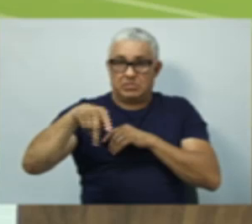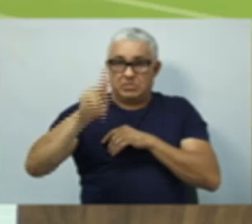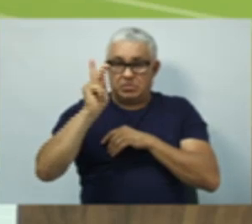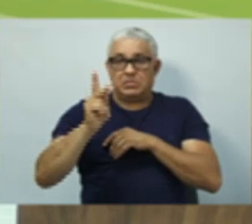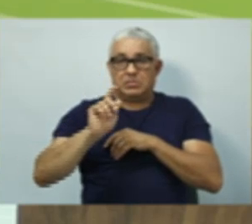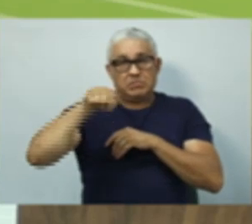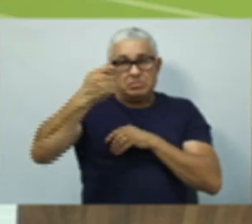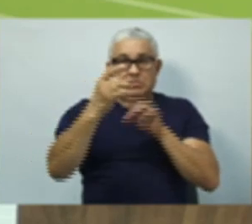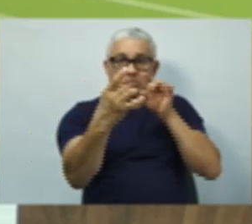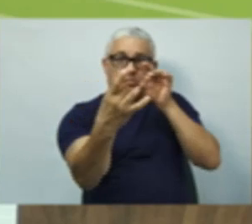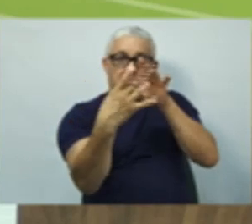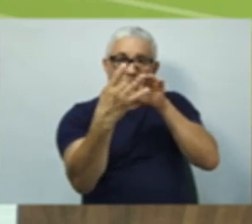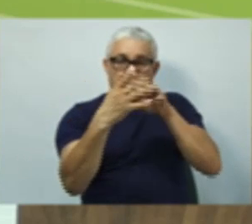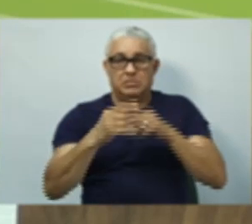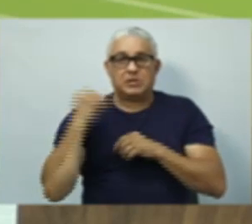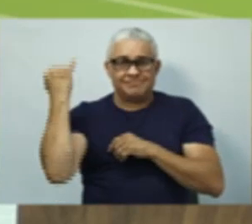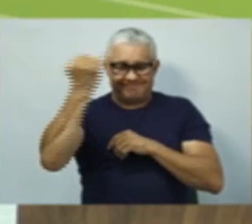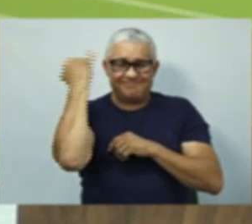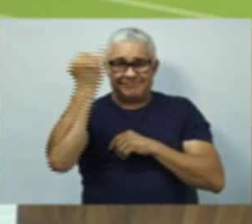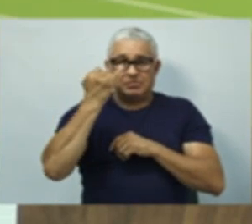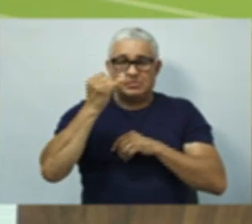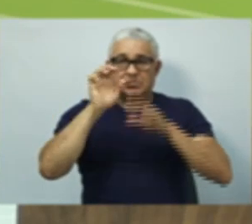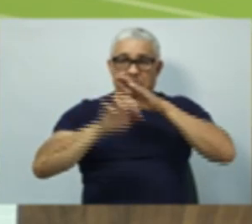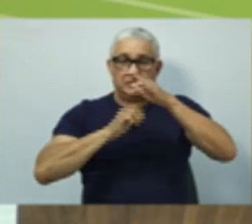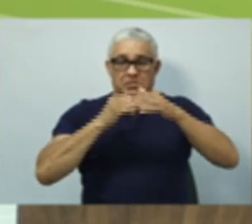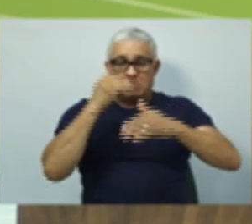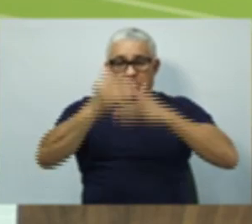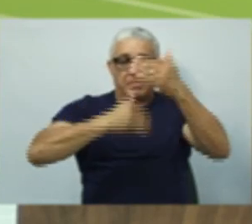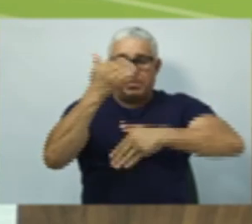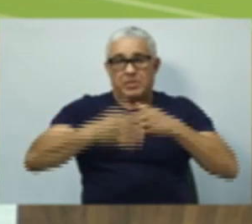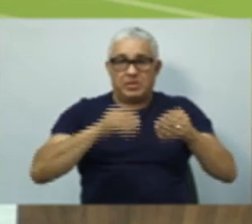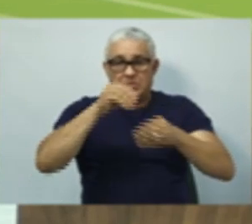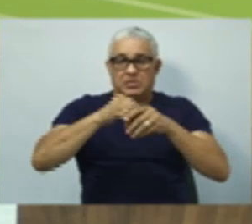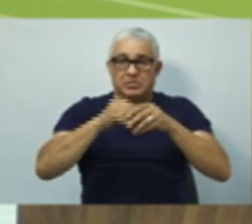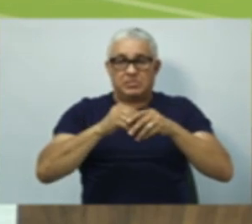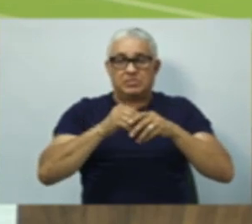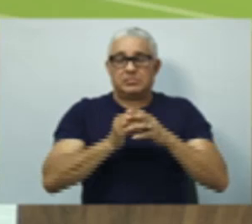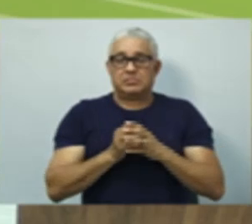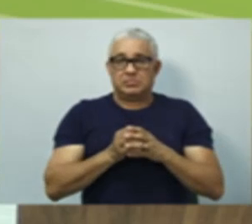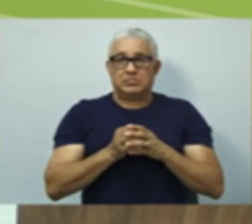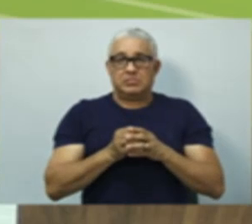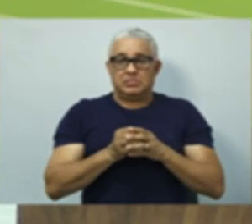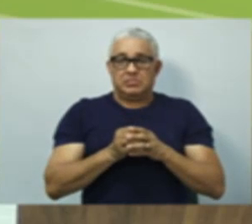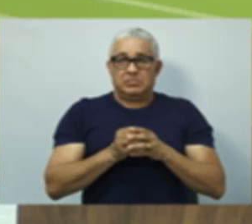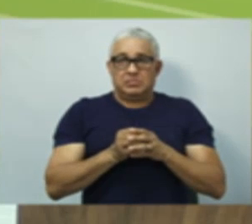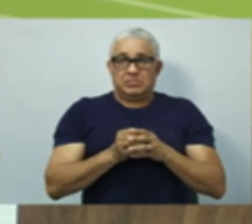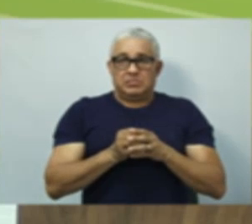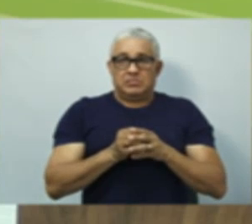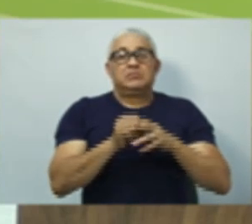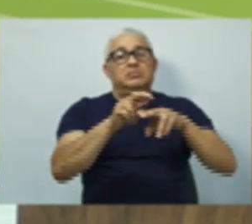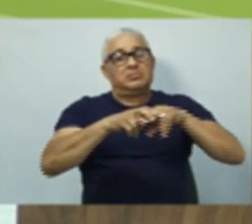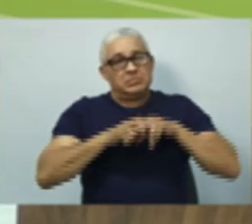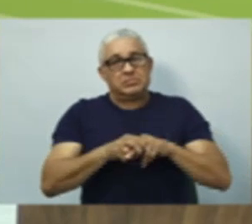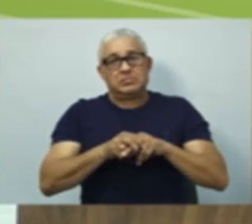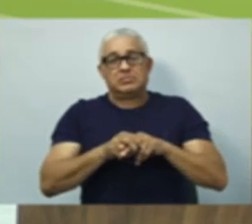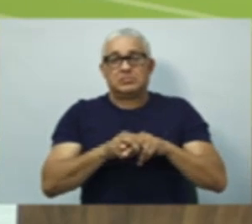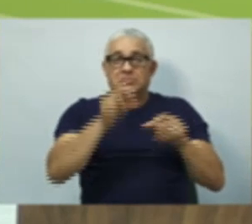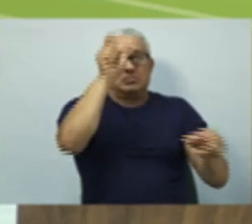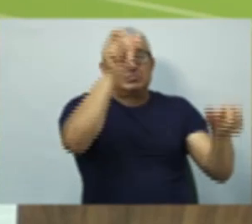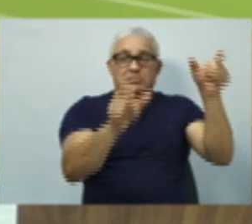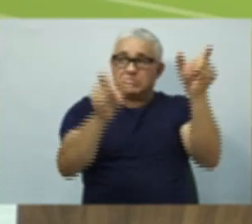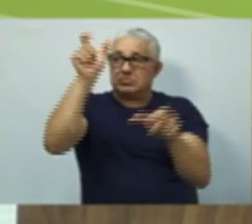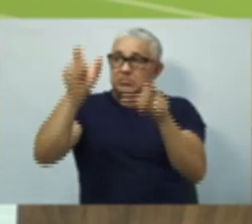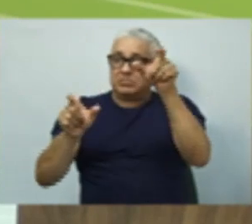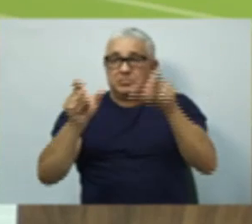importância para uma empresa se desenvolver e se destacar no mercado. Porque através do que os clientes delas